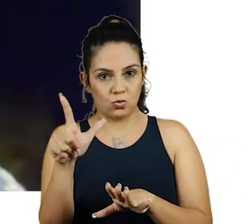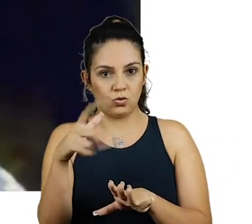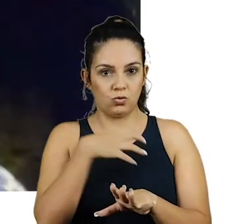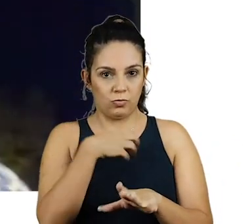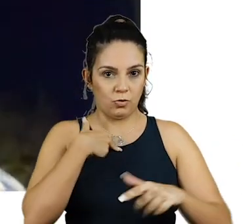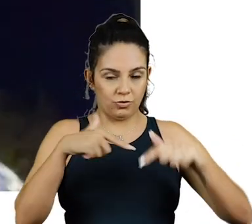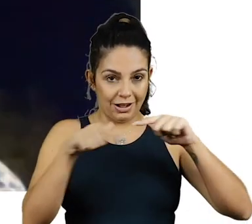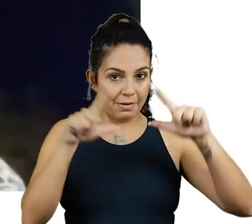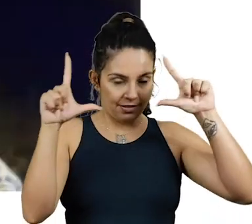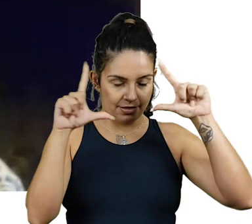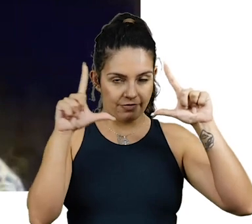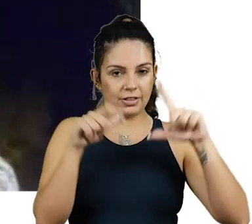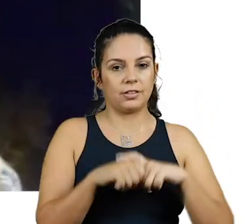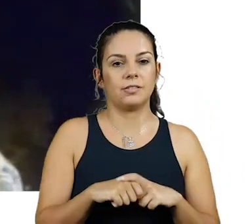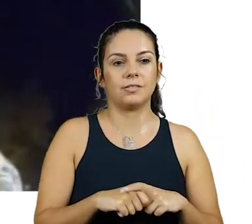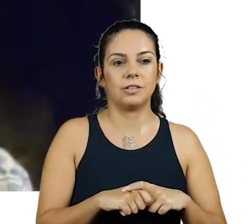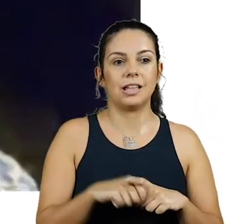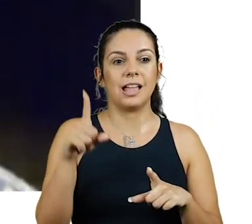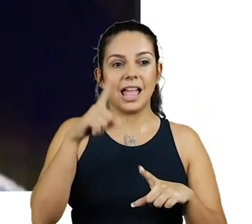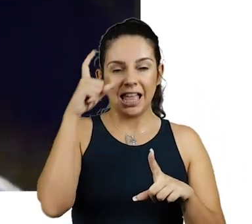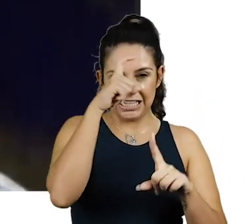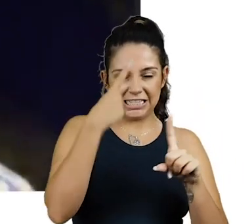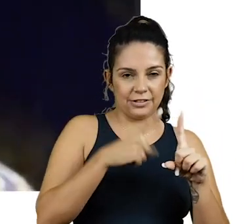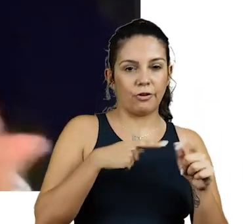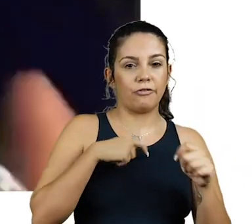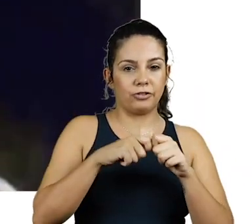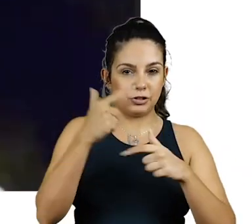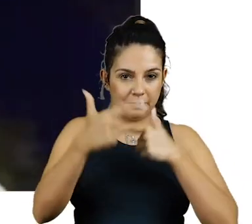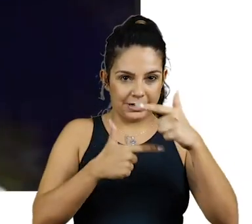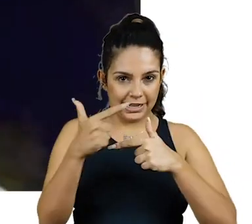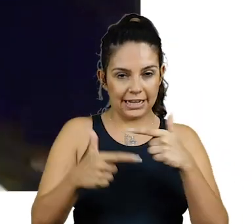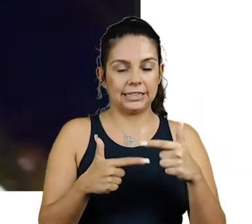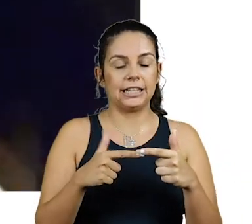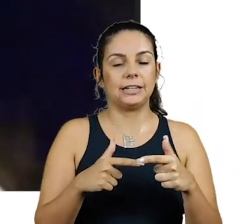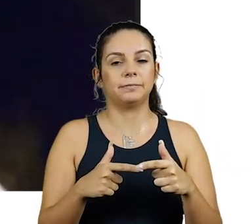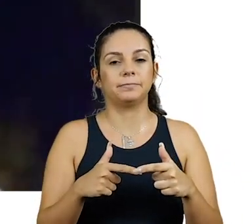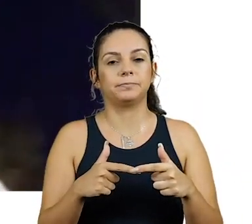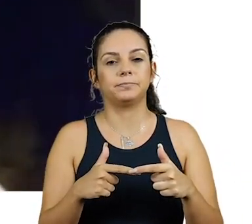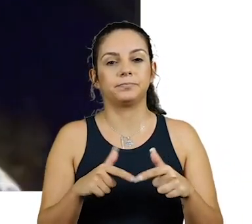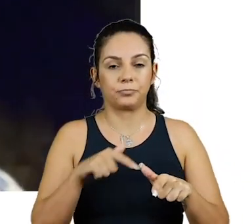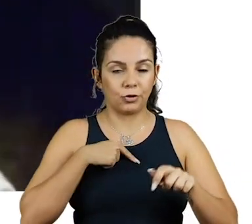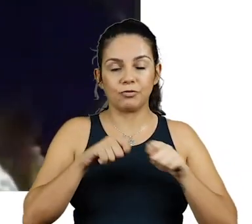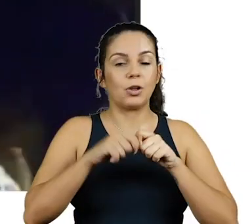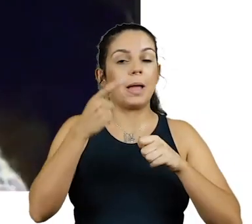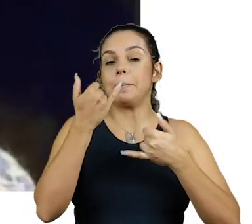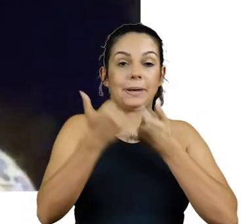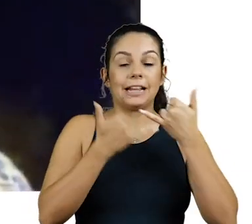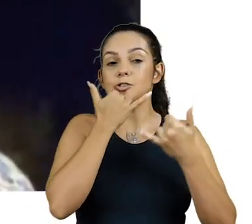outra versão do meu trabalho da TV. Eu acho que o grande desafio... Eu fiz uma brincadeira que era um ensaio mais